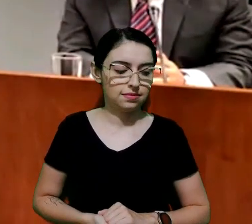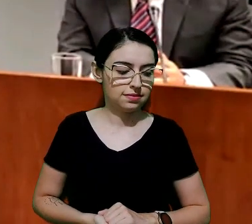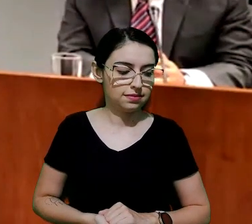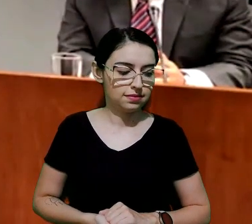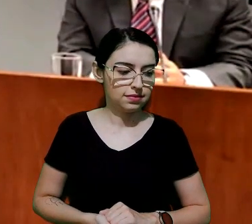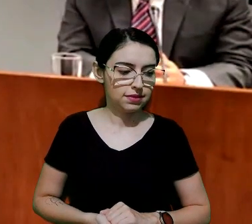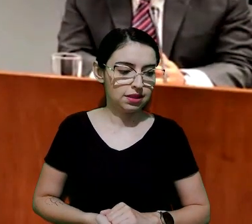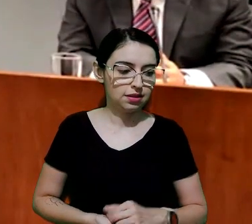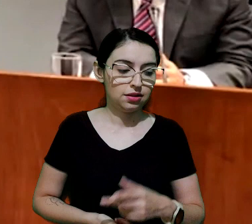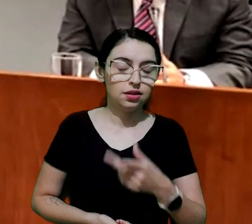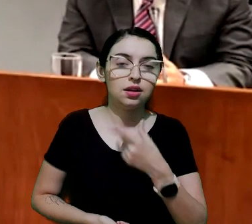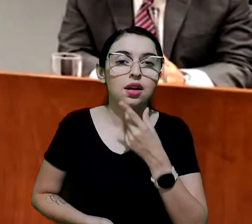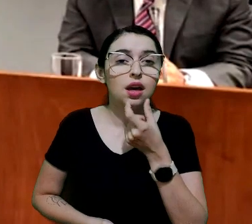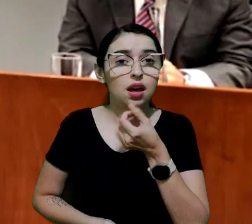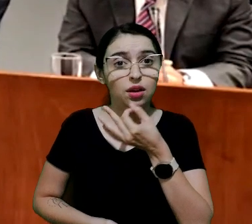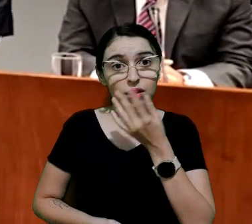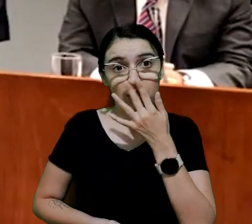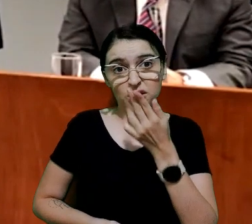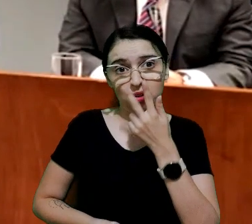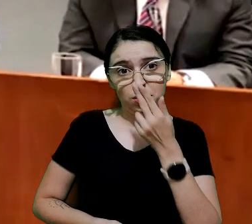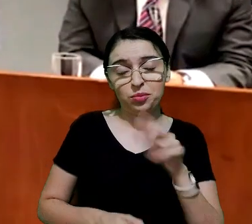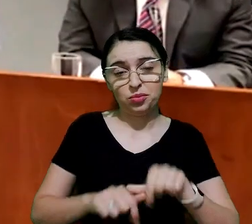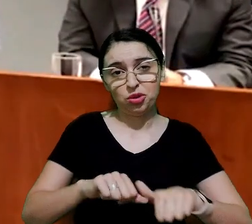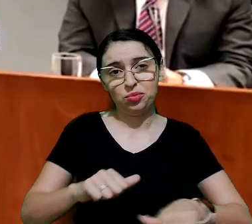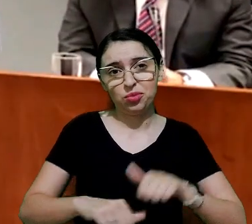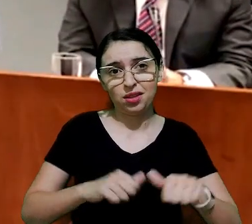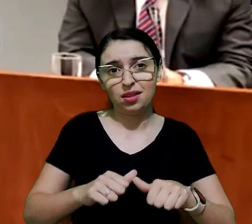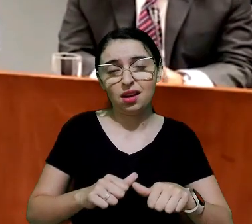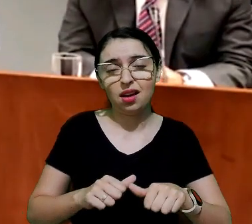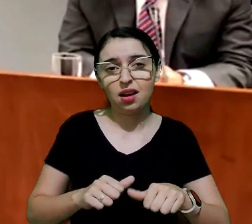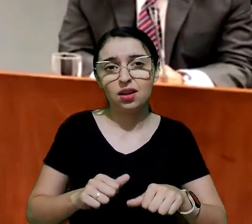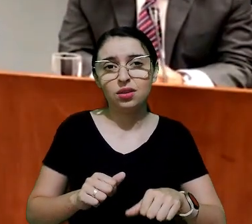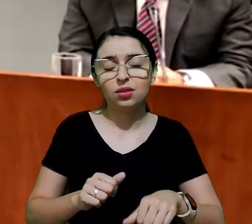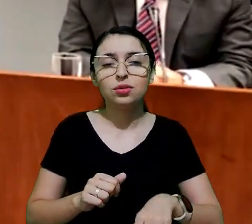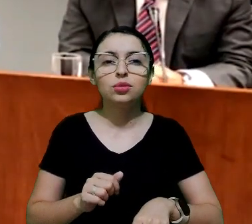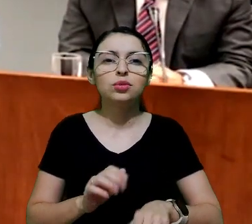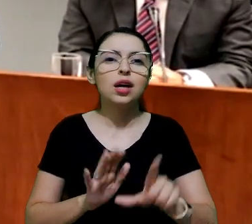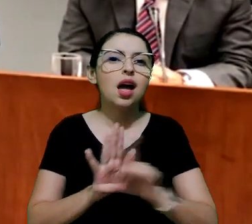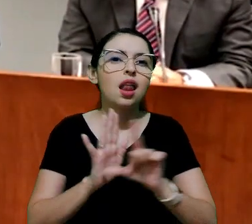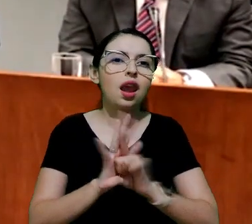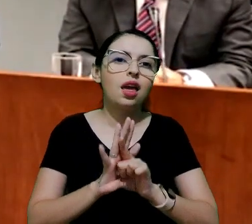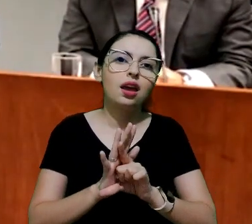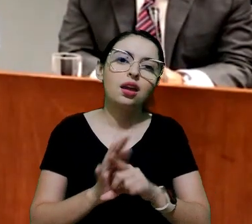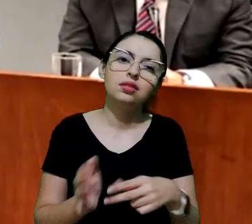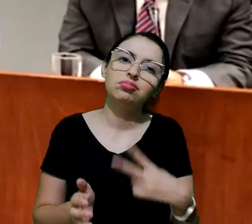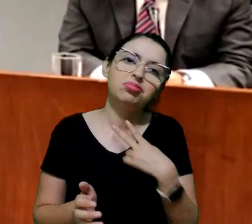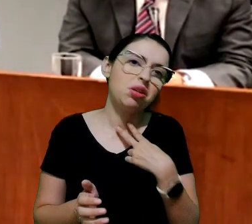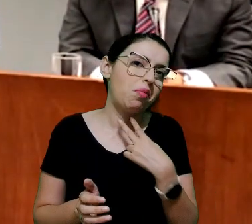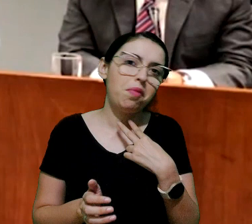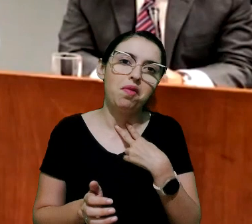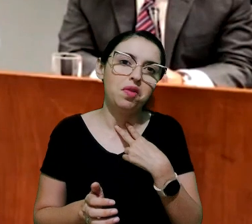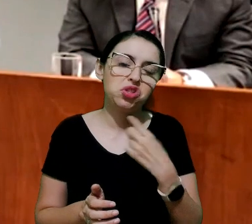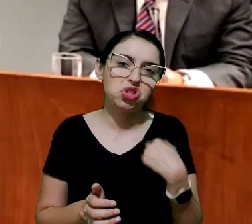Eu acho que mudar o sistema é algo que nós não temos condições de fazer